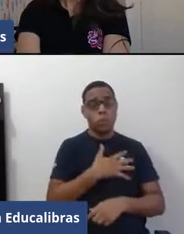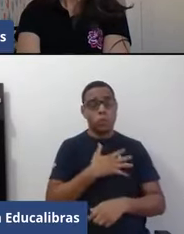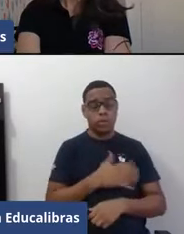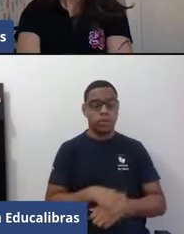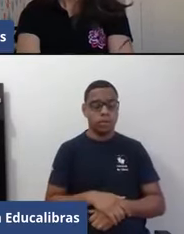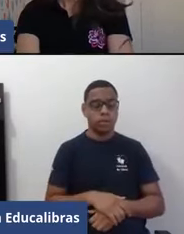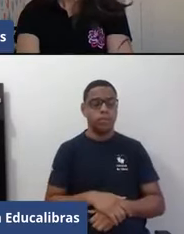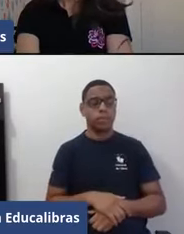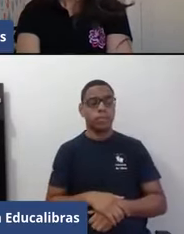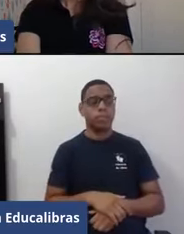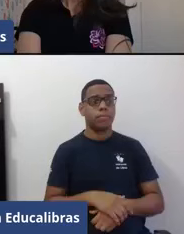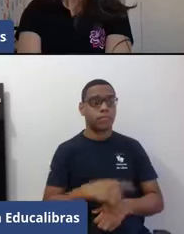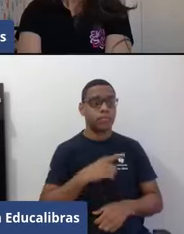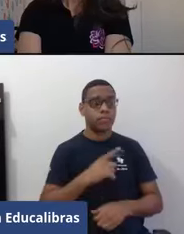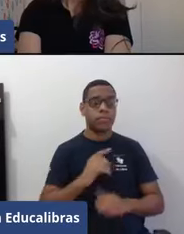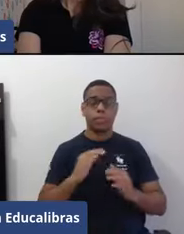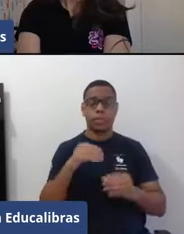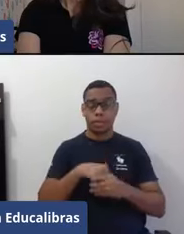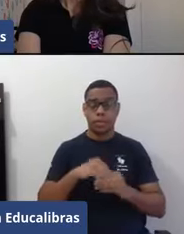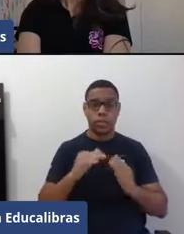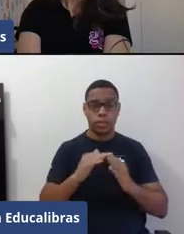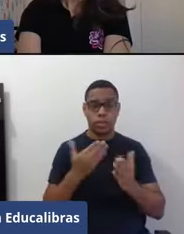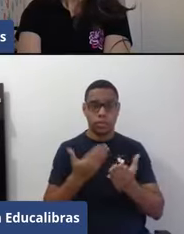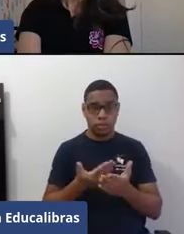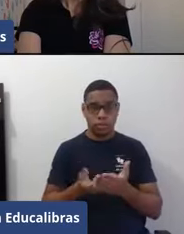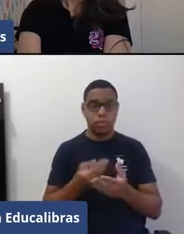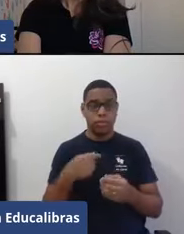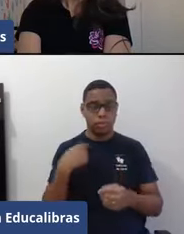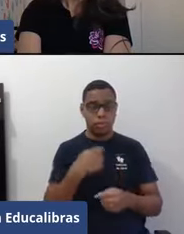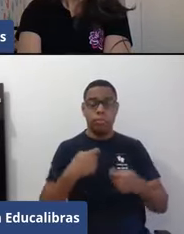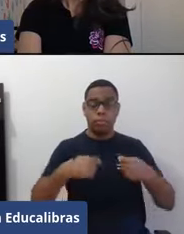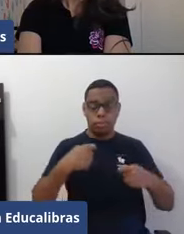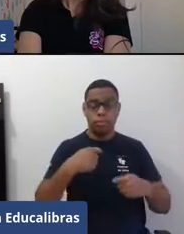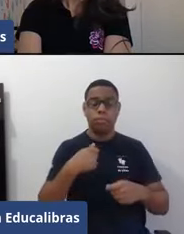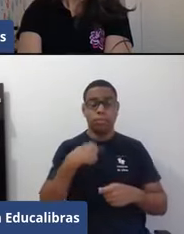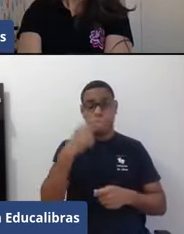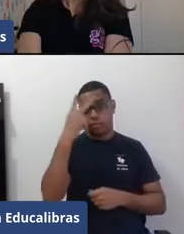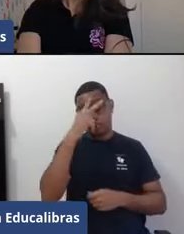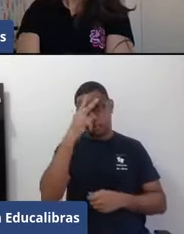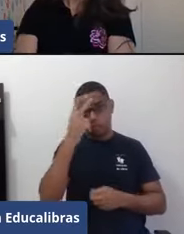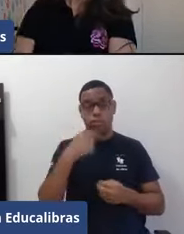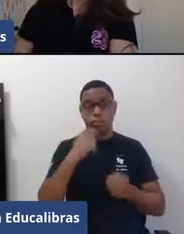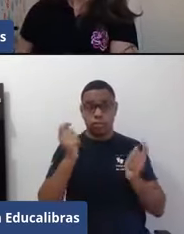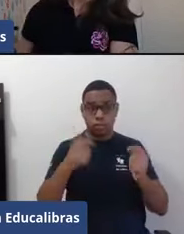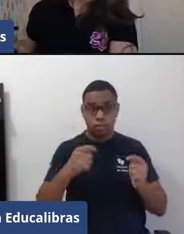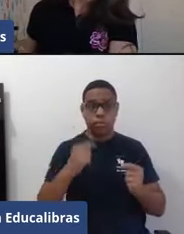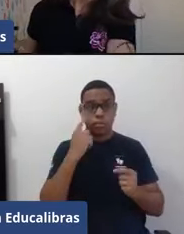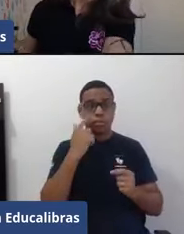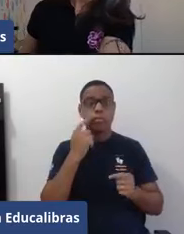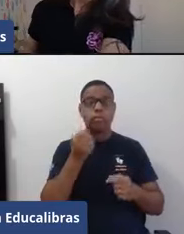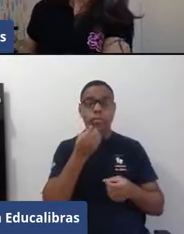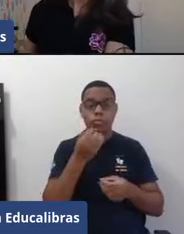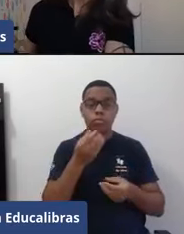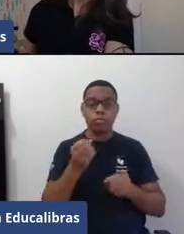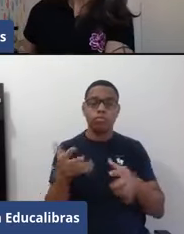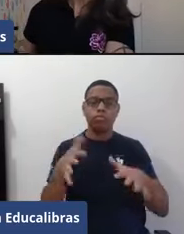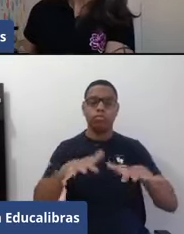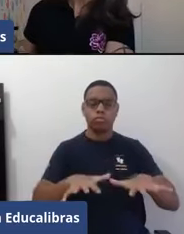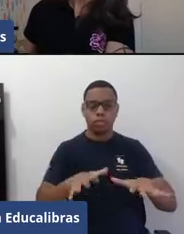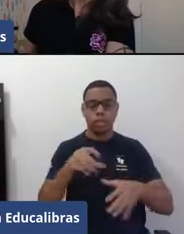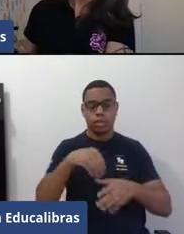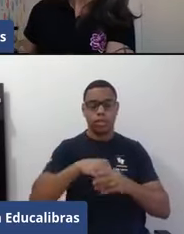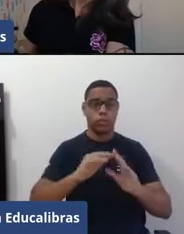já foi feito em escolas e que funcionou. E que precisamos resgatar nesse momento para poder ser feita uma boa inclusão